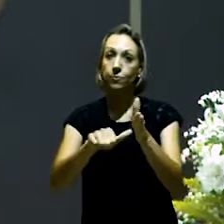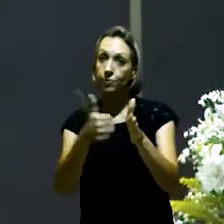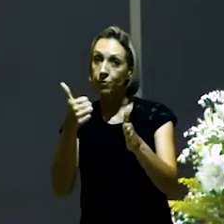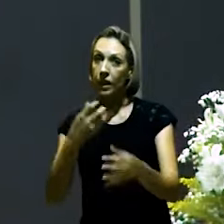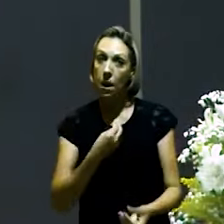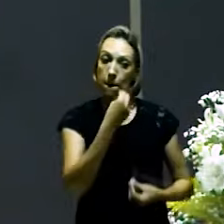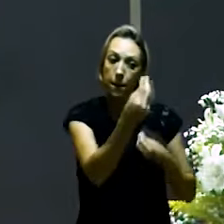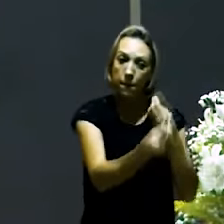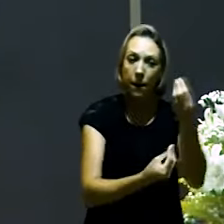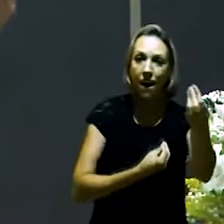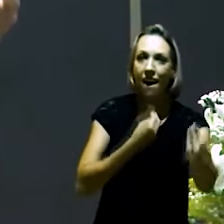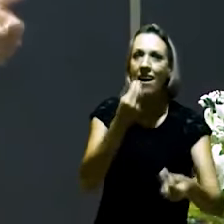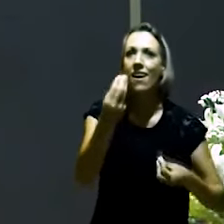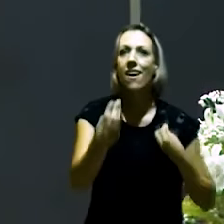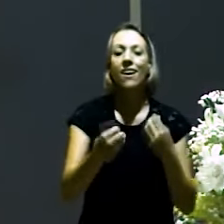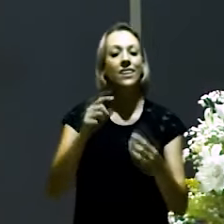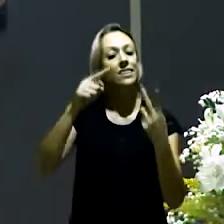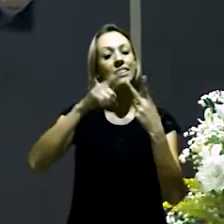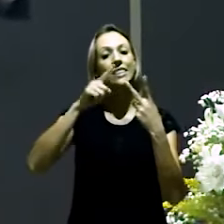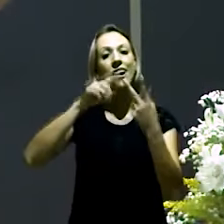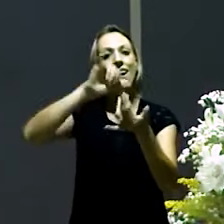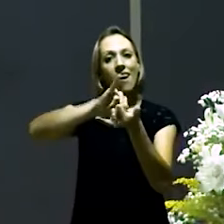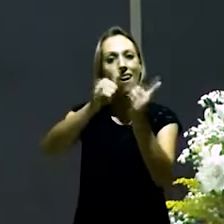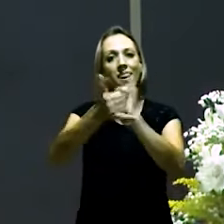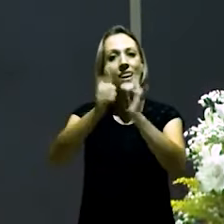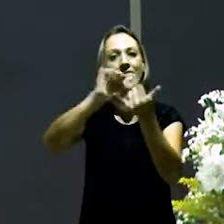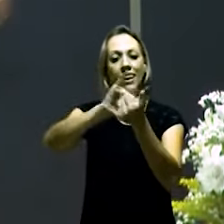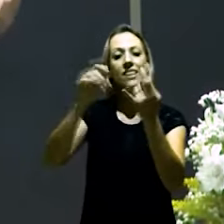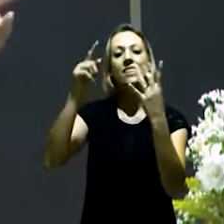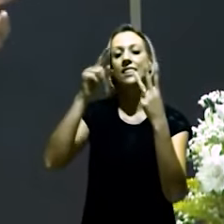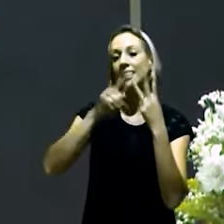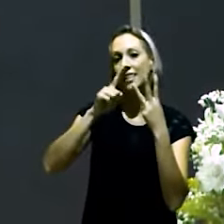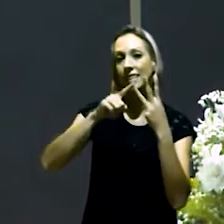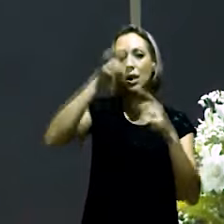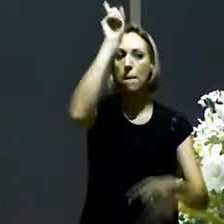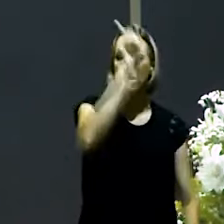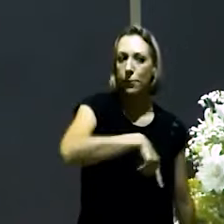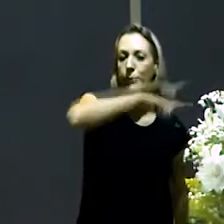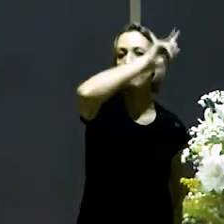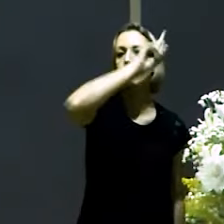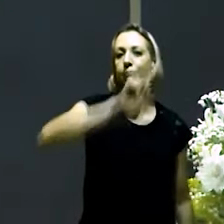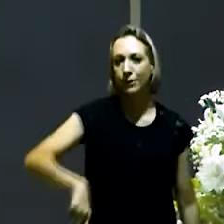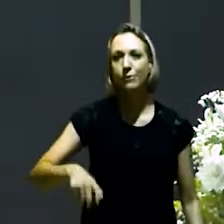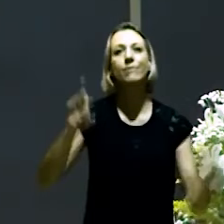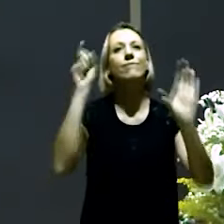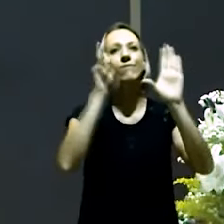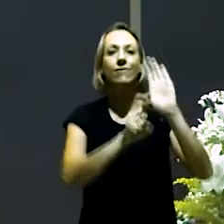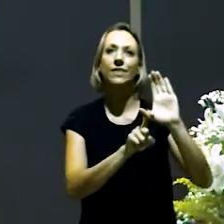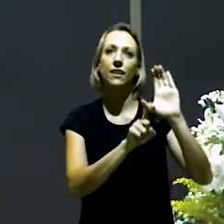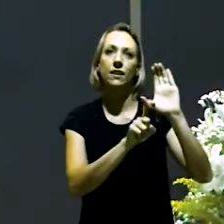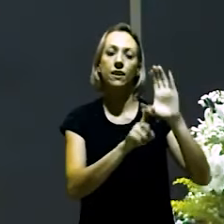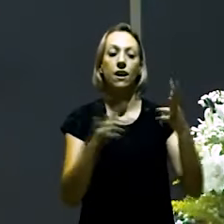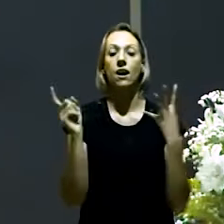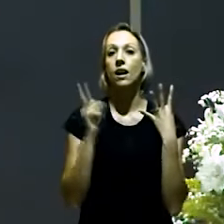vida. Segundo, Ele nos perdoou. Terceiro, Ele cancelou o nosso escrito de dívida. Quarto, Ele